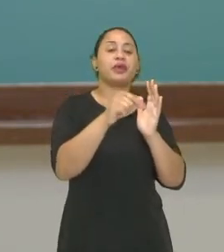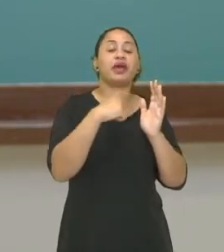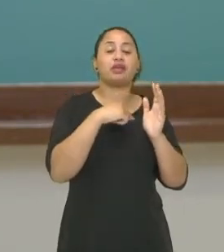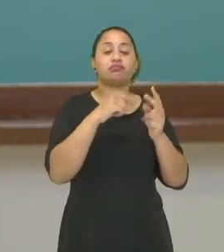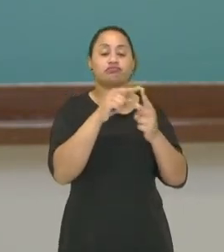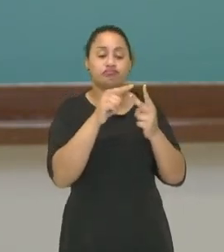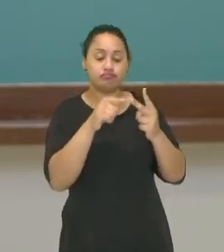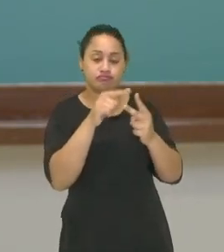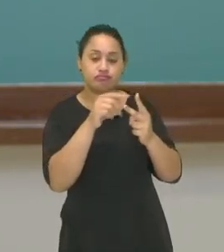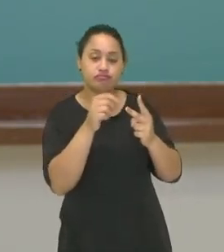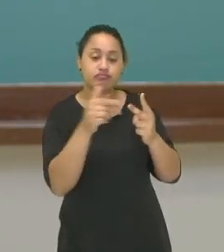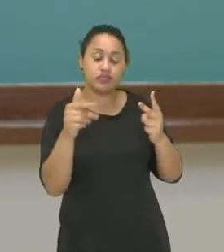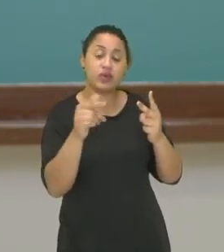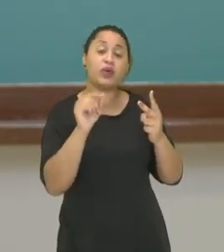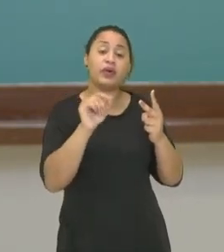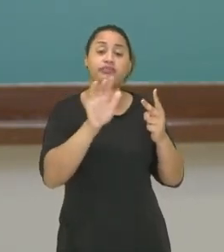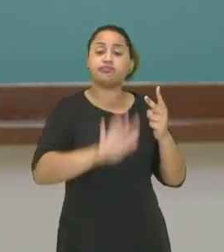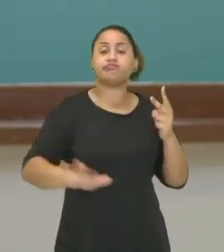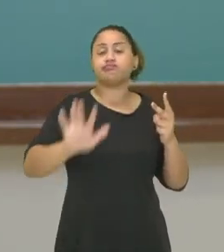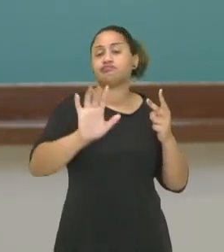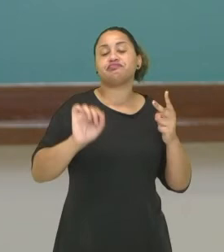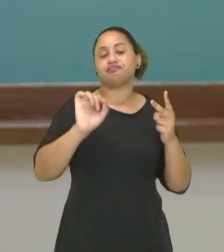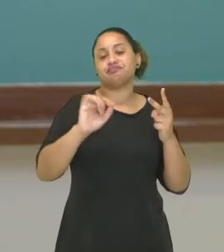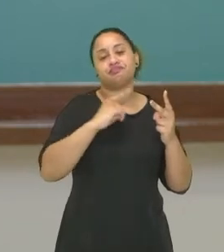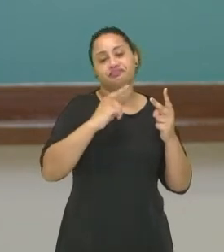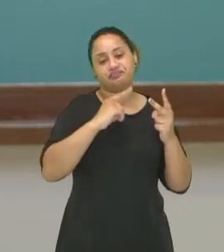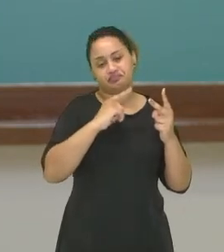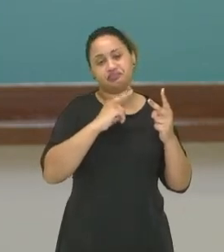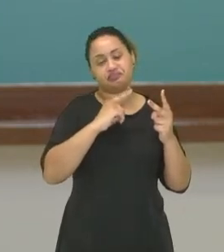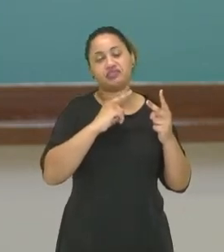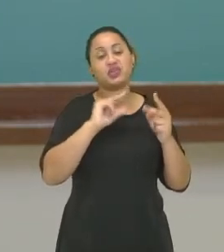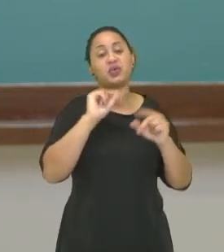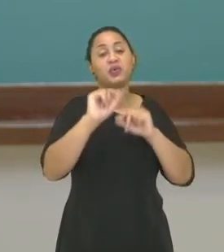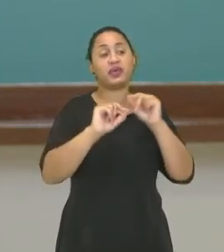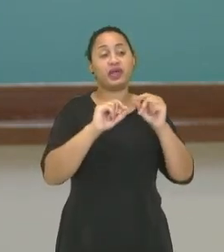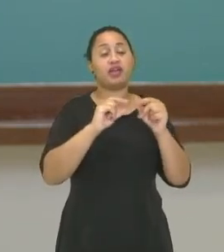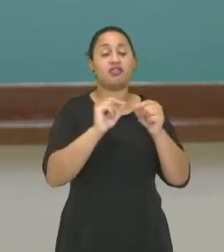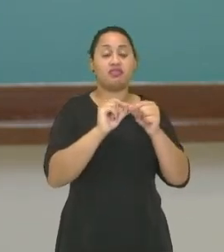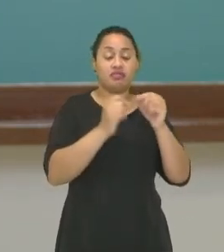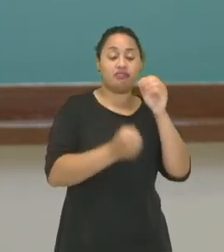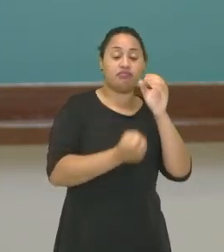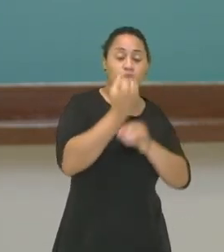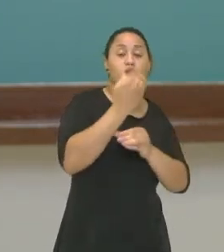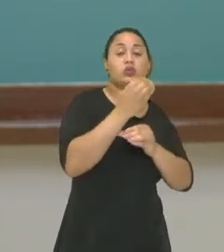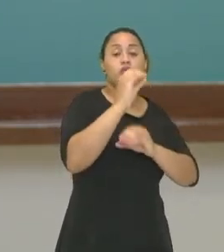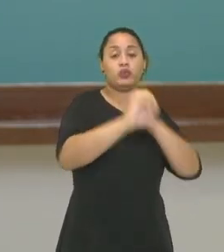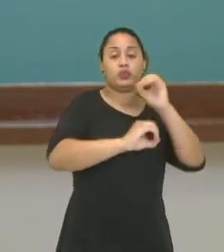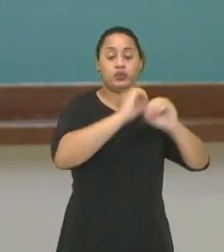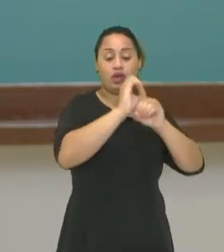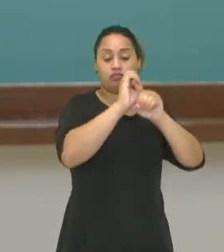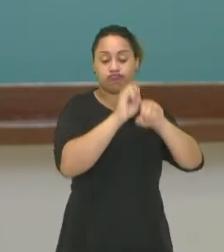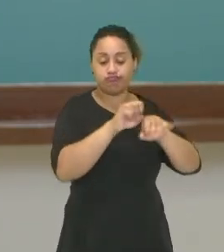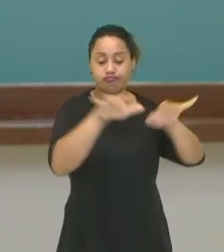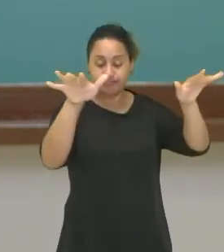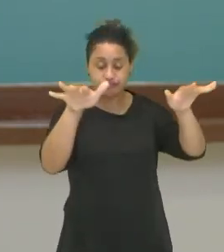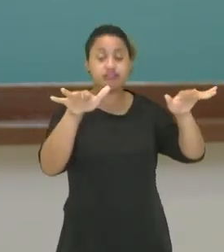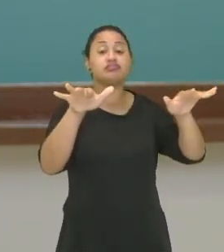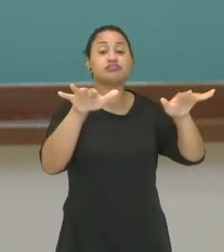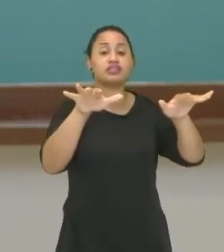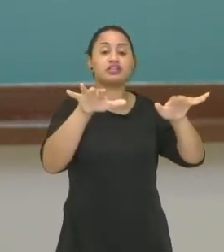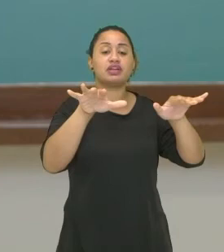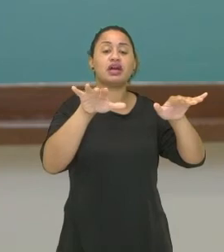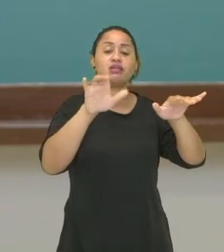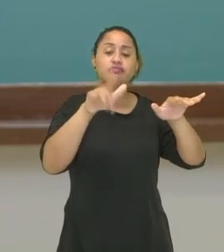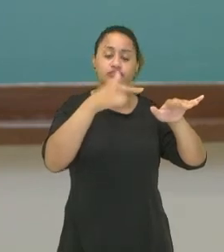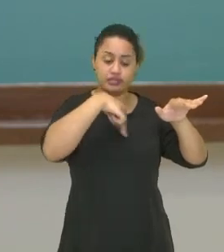produtos gerais, assim, vamos dizer, simplificando a fórmula, ela vai produzir oxigênio, que vai ser dispersado para a atmosfera e vai ser consumido por